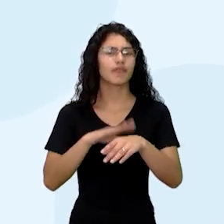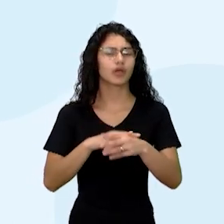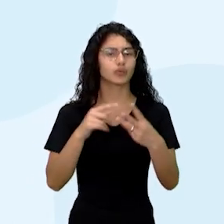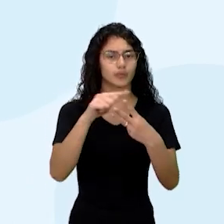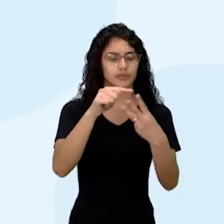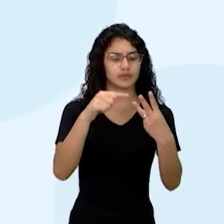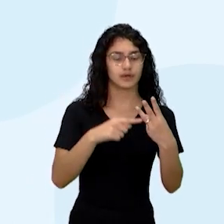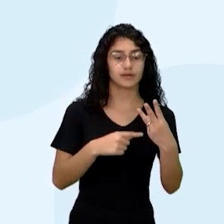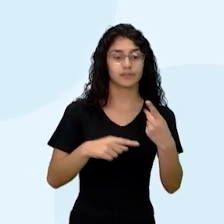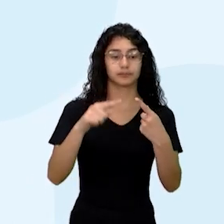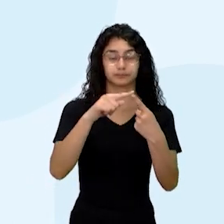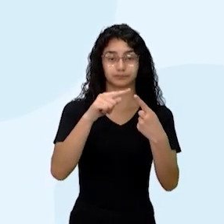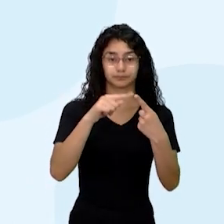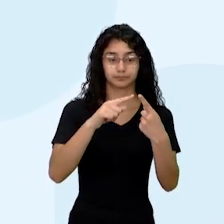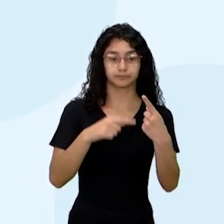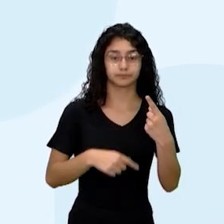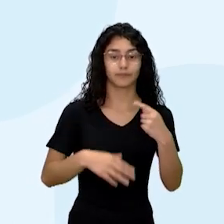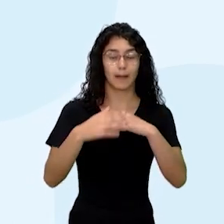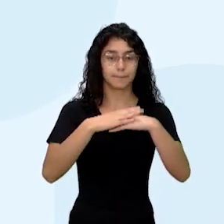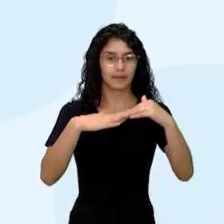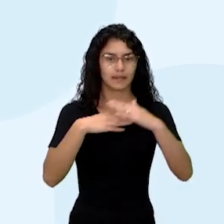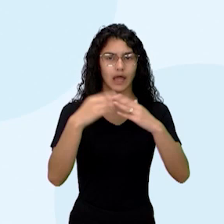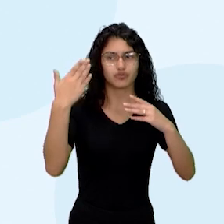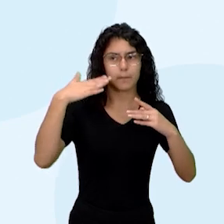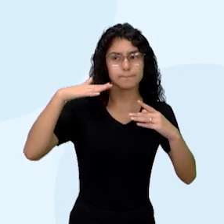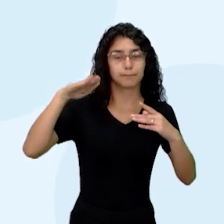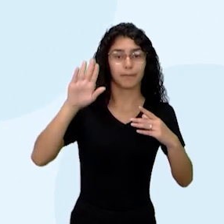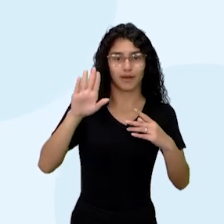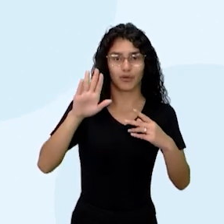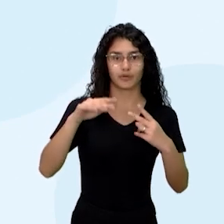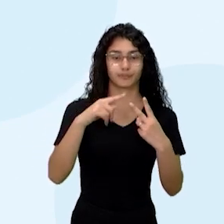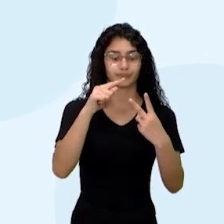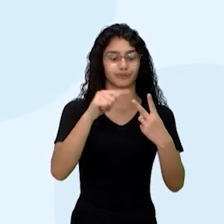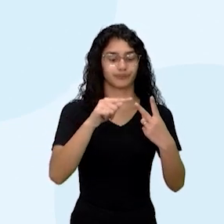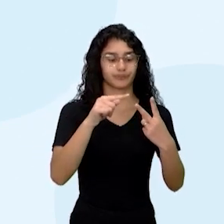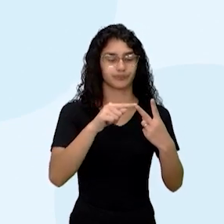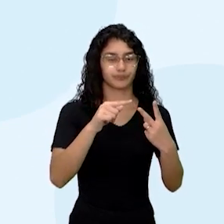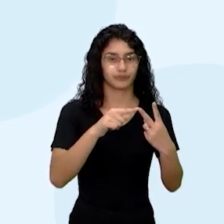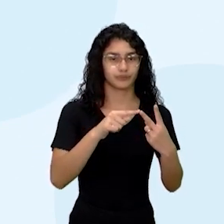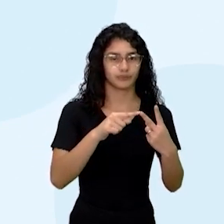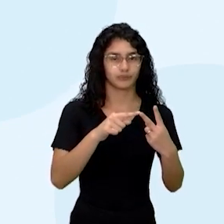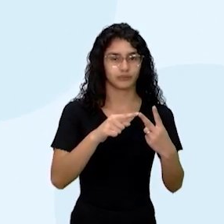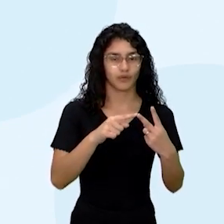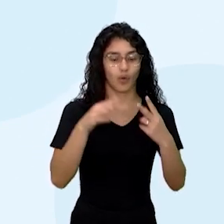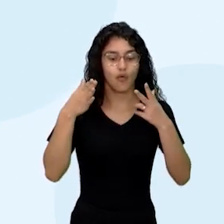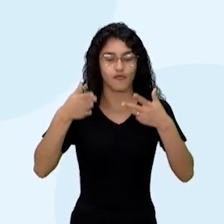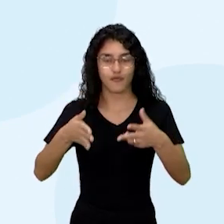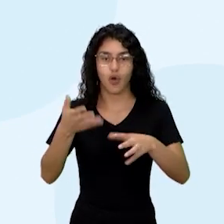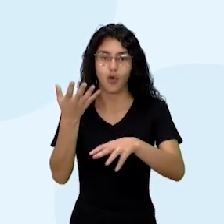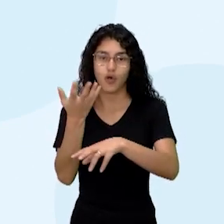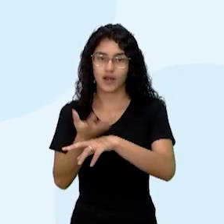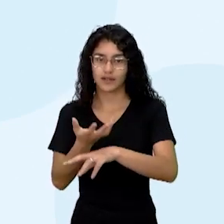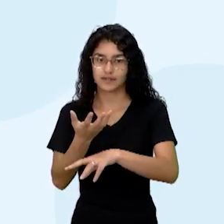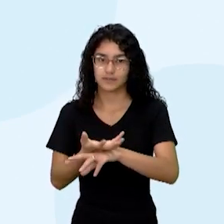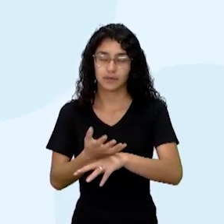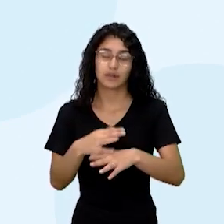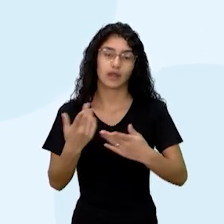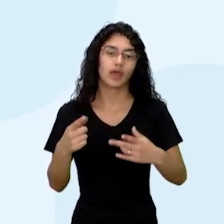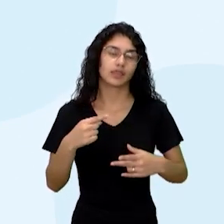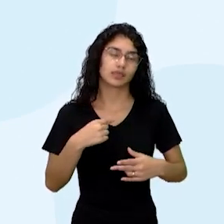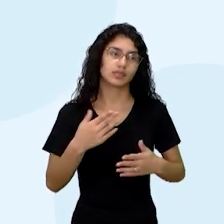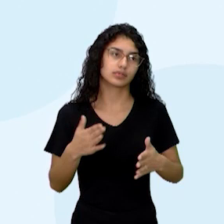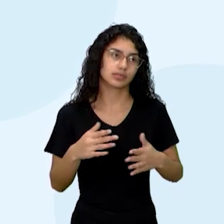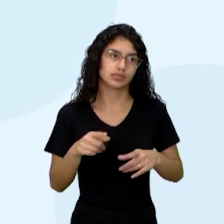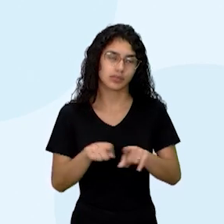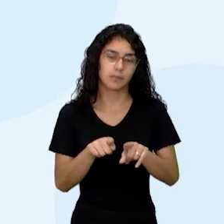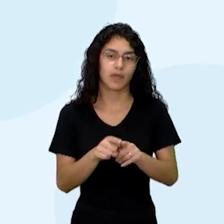primeiro anel é o da habilidade acima da média, o segundo anel é o do comprometimento com a tarefa, que a gente também pode chamar como